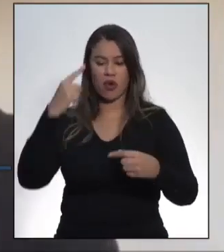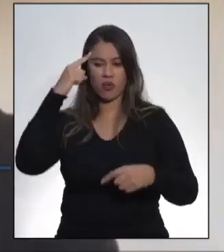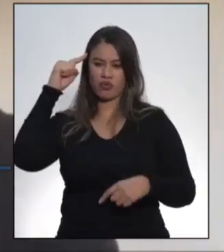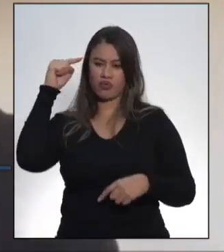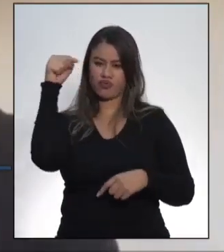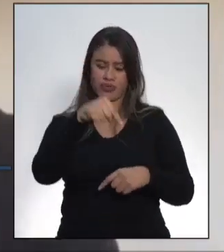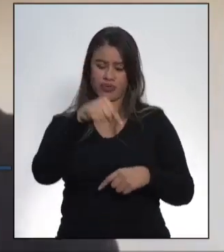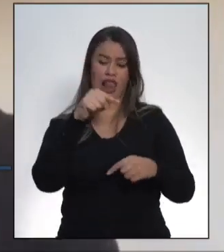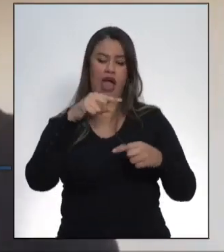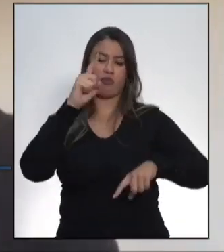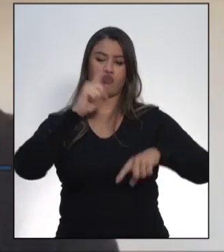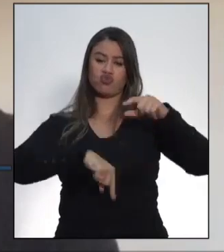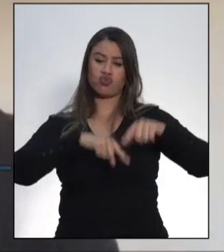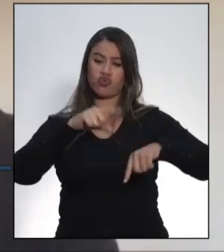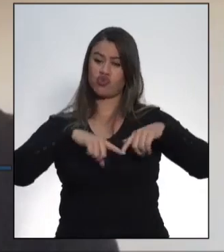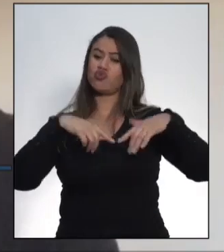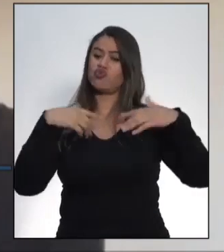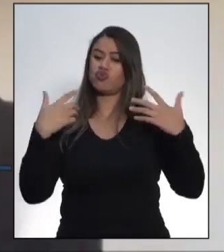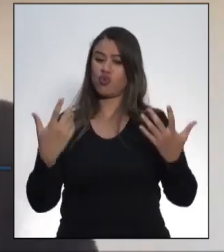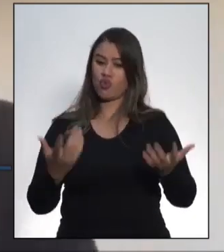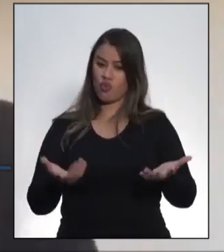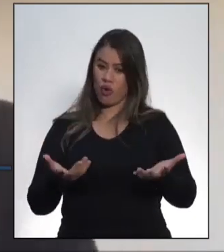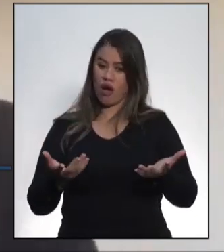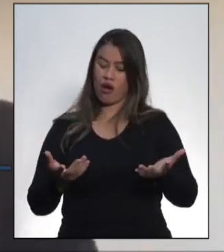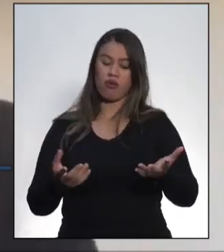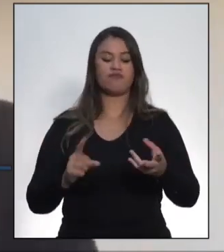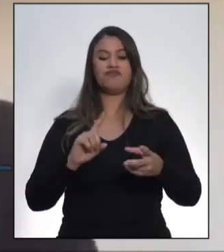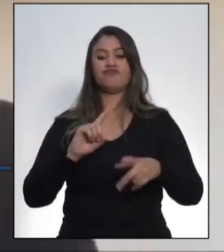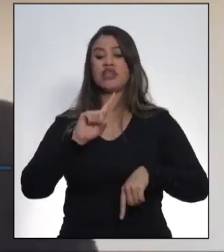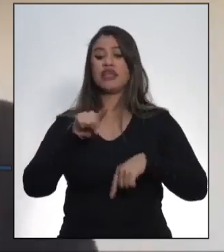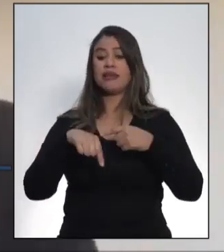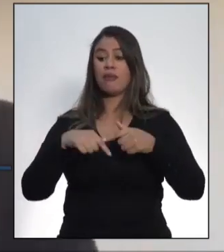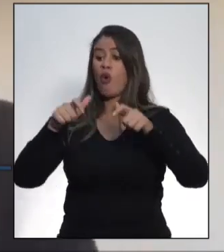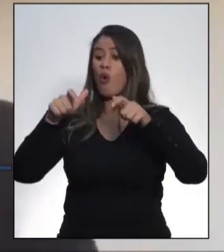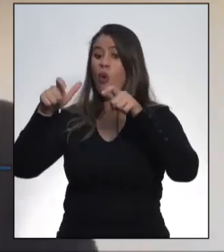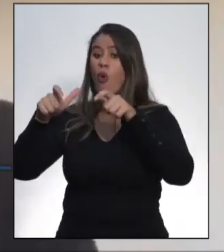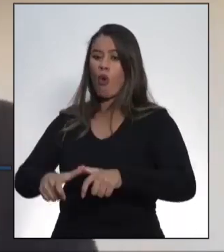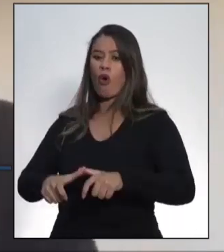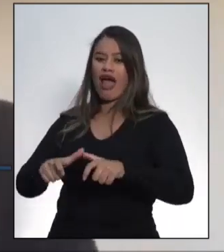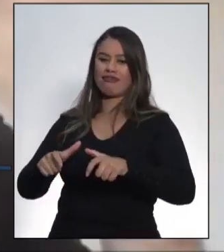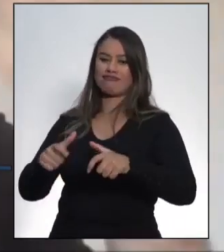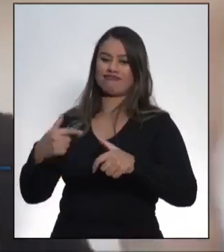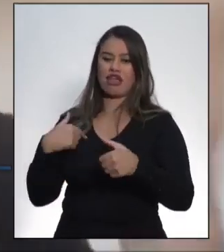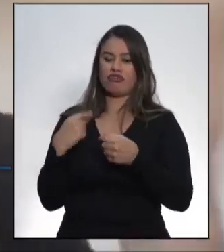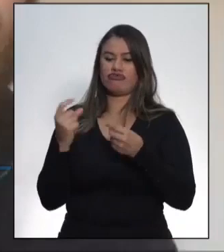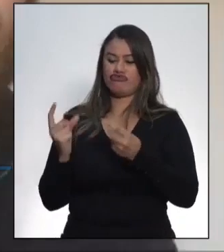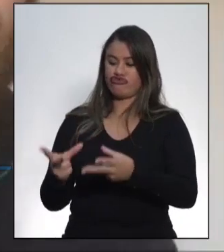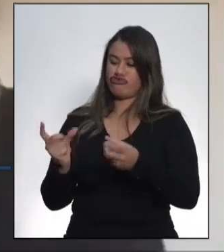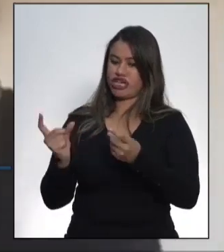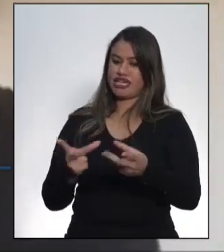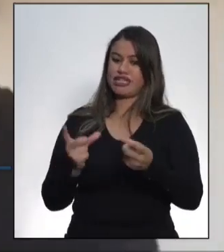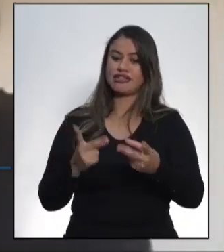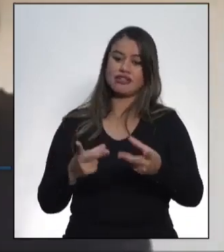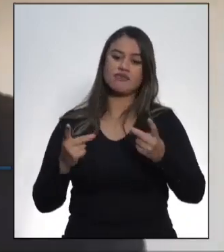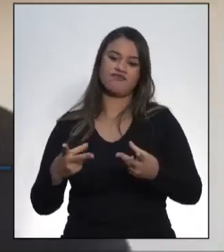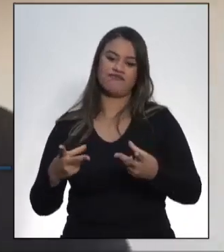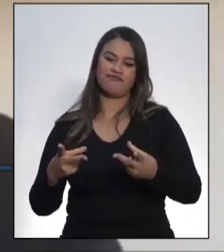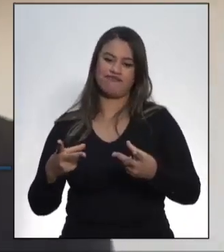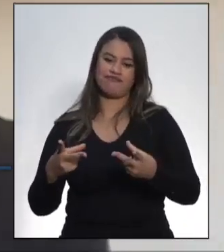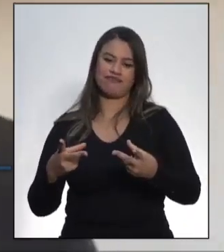pensar em onde esse produto e serviço vai ser ofertado. Qual é a praça? E